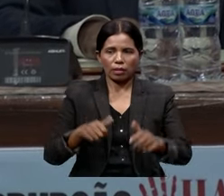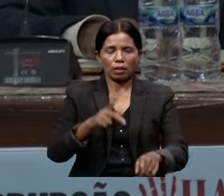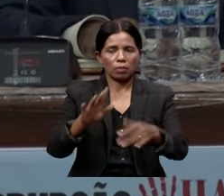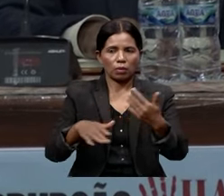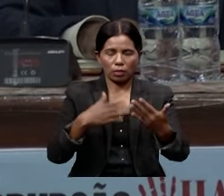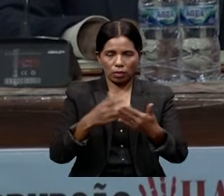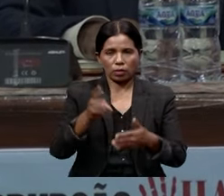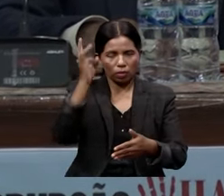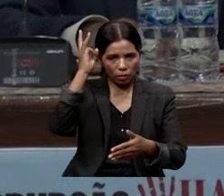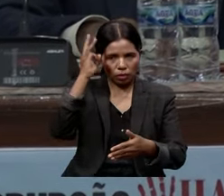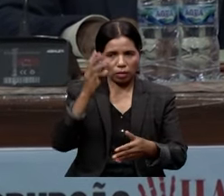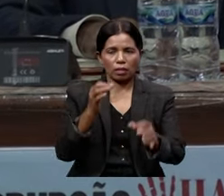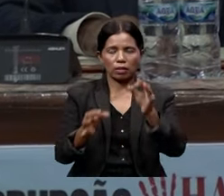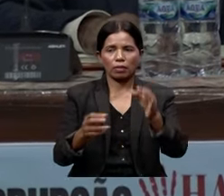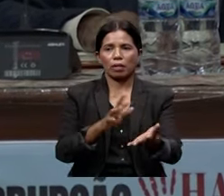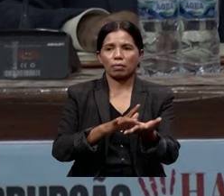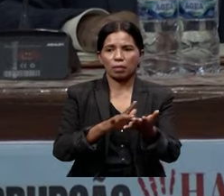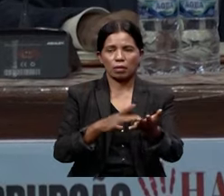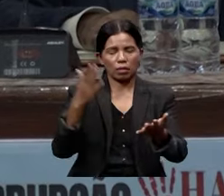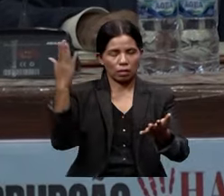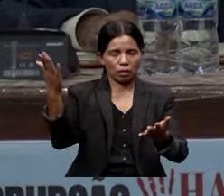tot preocupa,